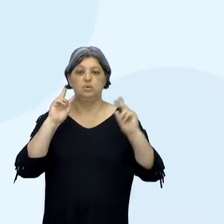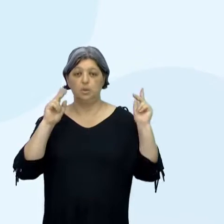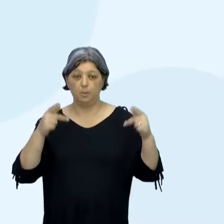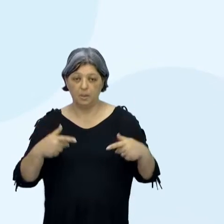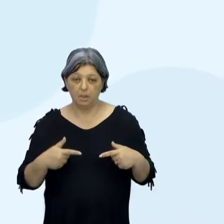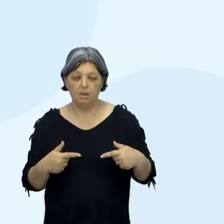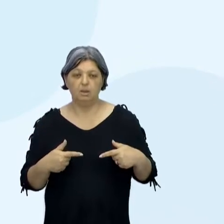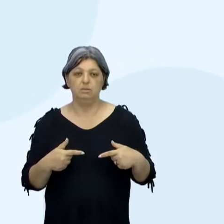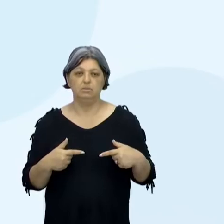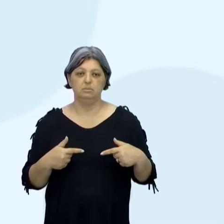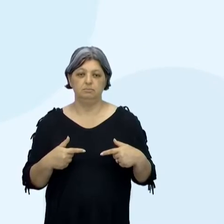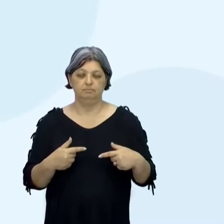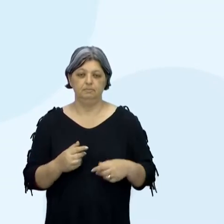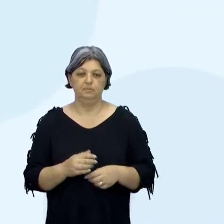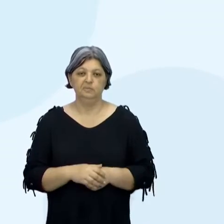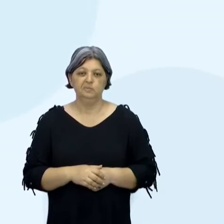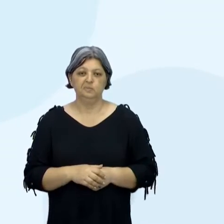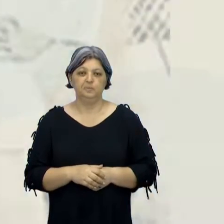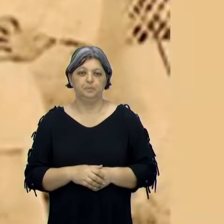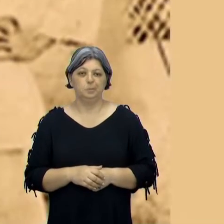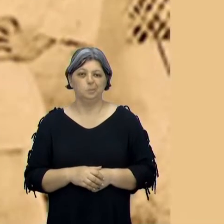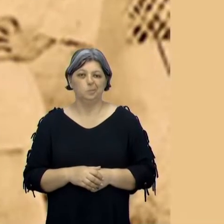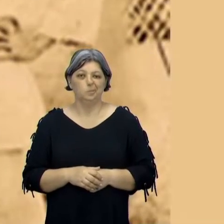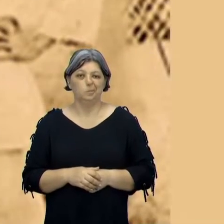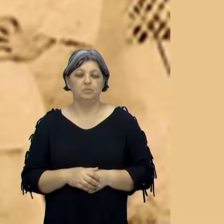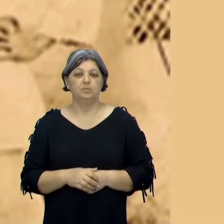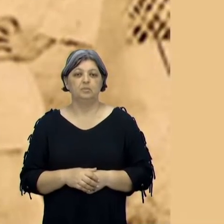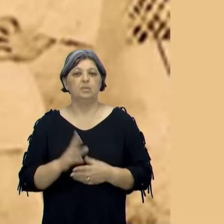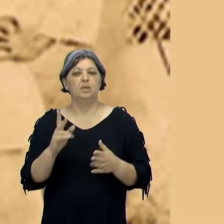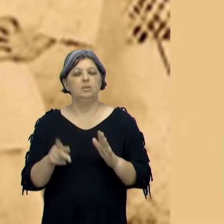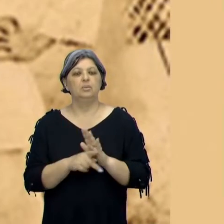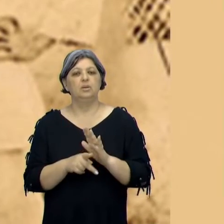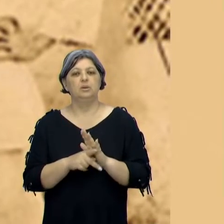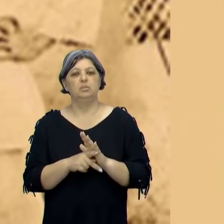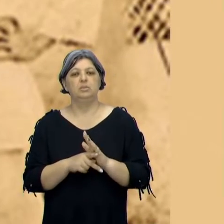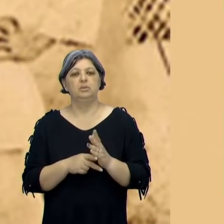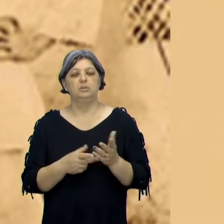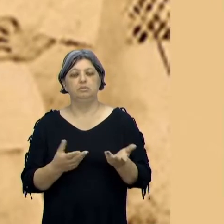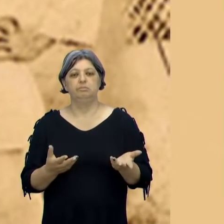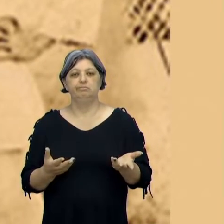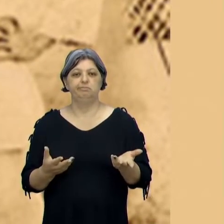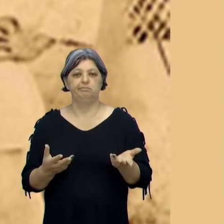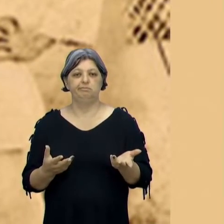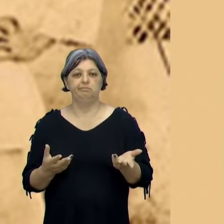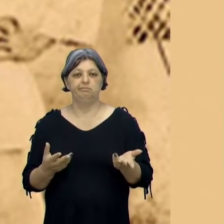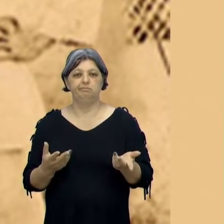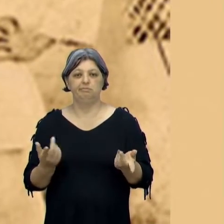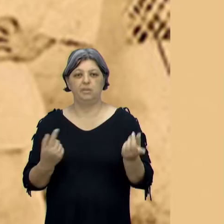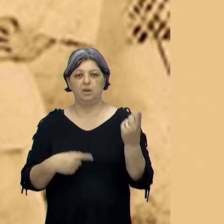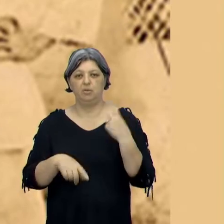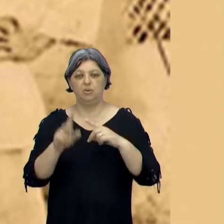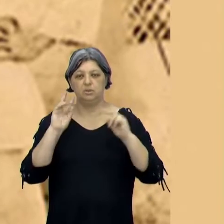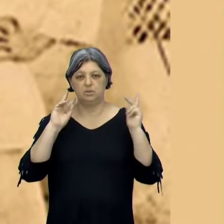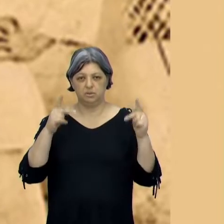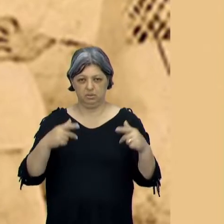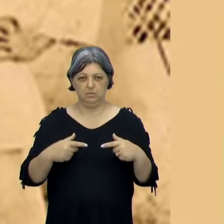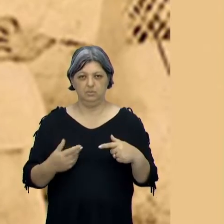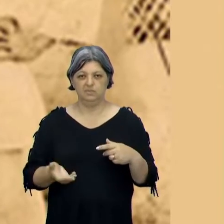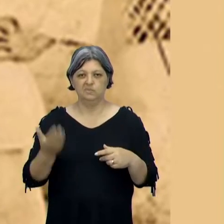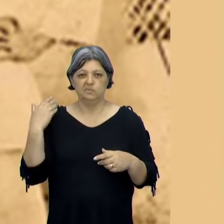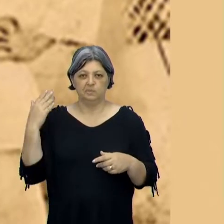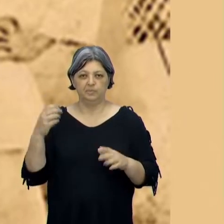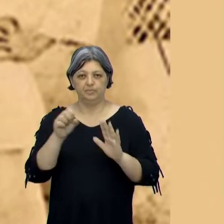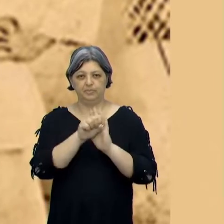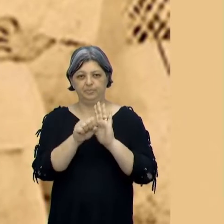por exemplo, pode voltar em mim um pouquinho, a eugenia, ela foi até bastante falada